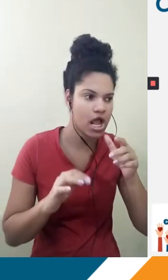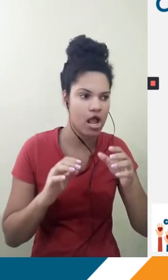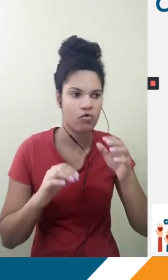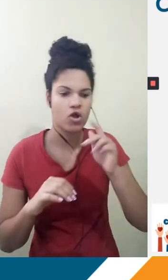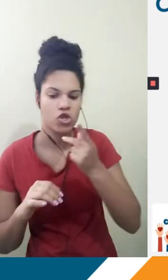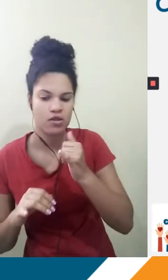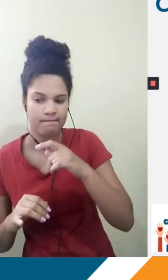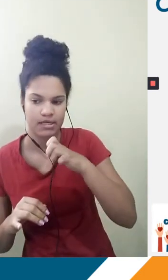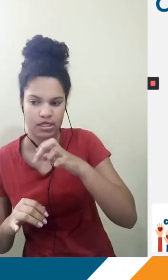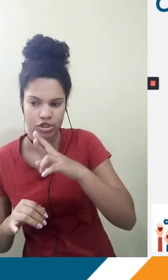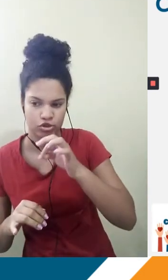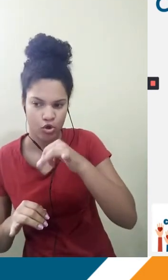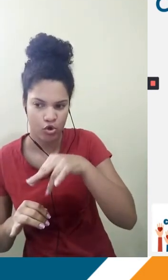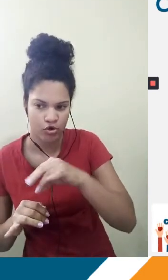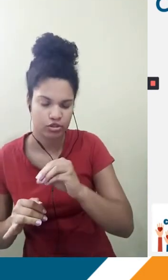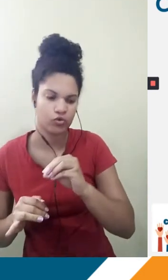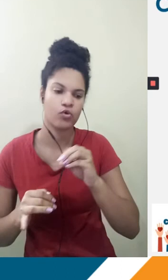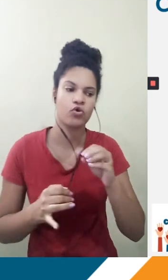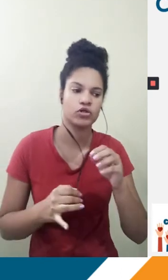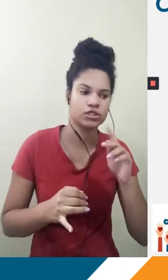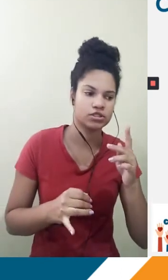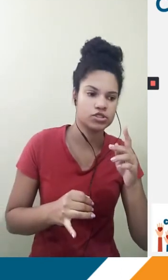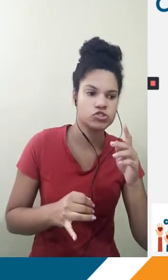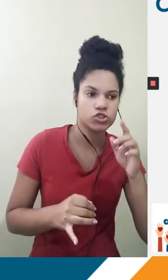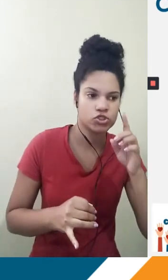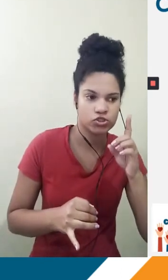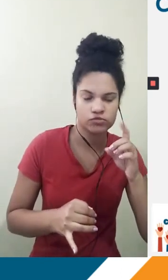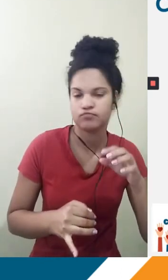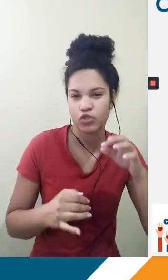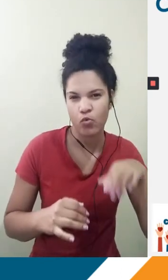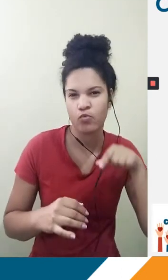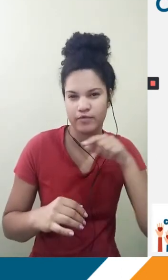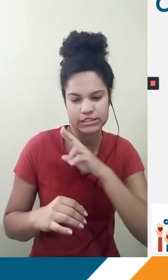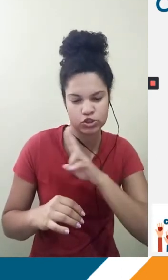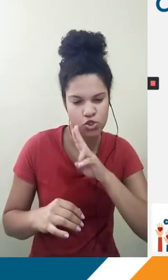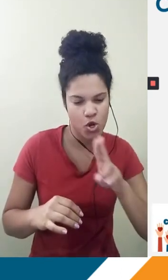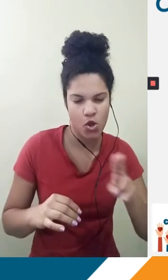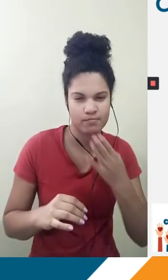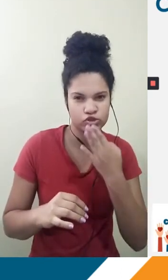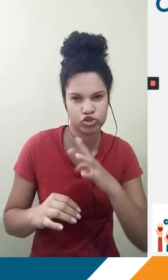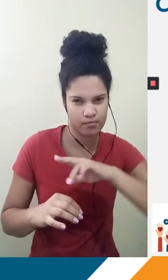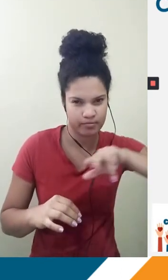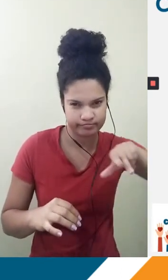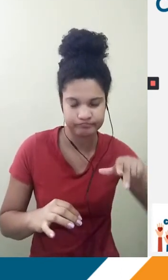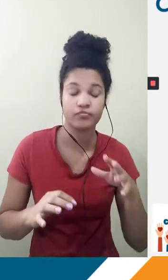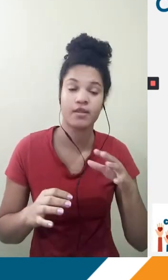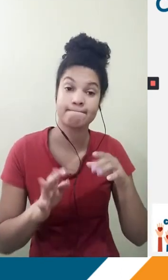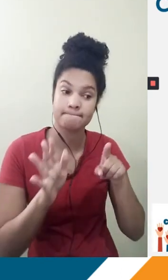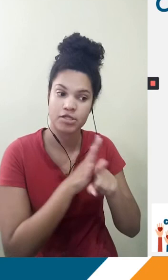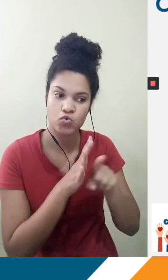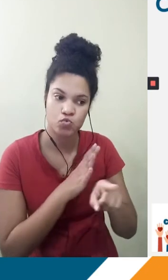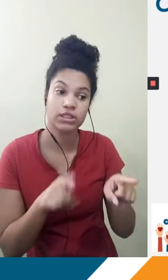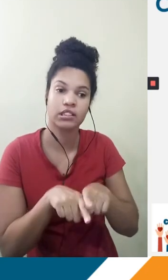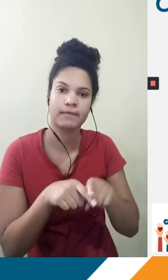para aprofundar. E discutam e tirem as suas dúvidas com os seus mediadores. Nós gostaríamos de finalizar esse